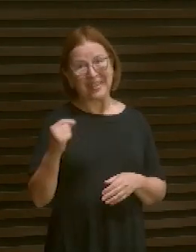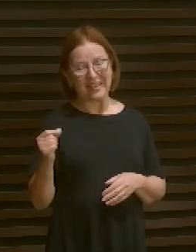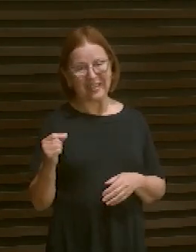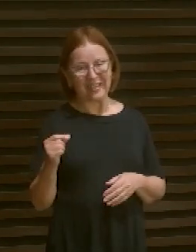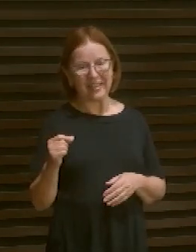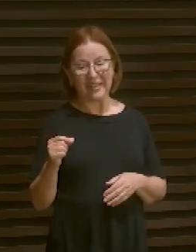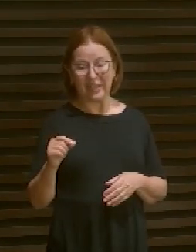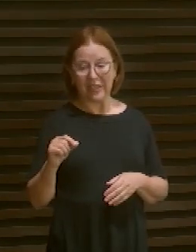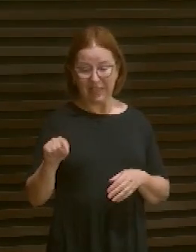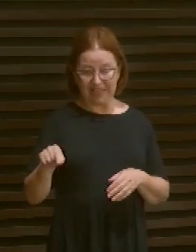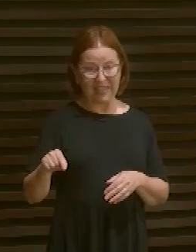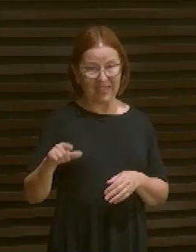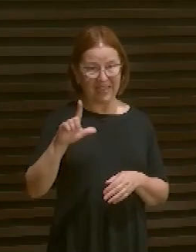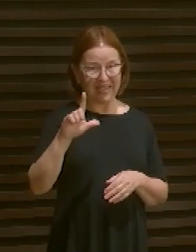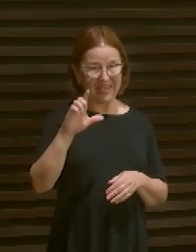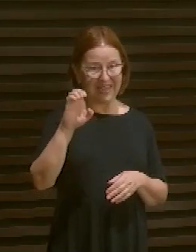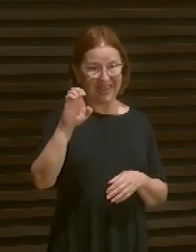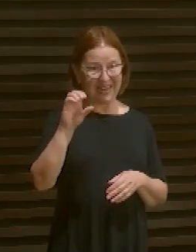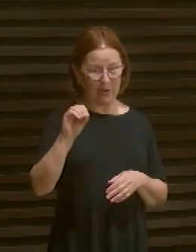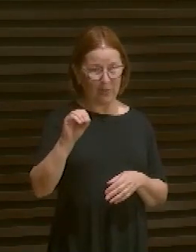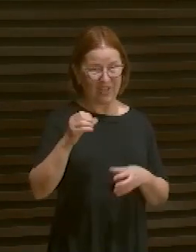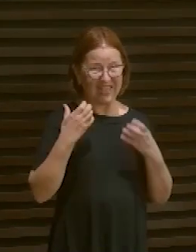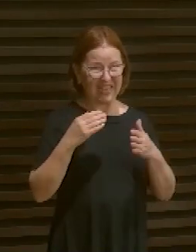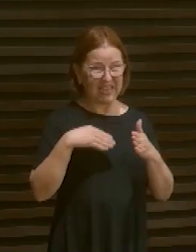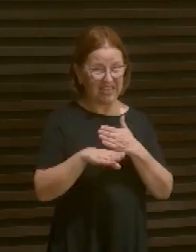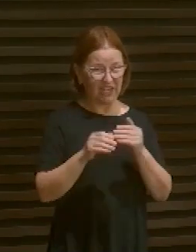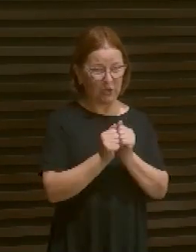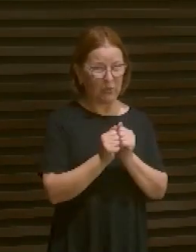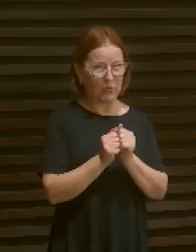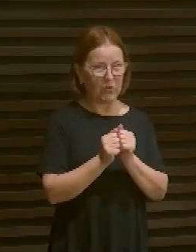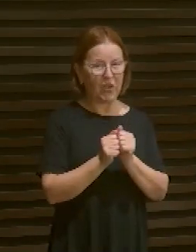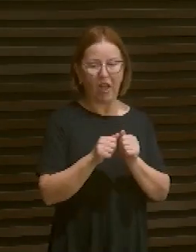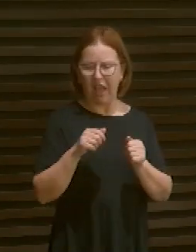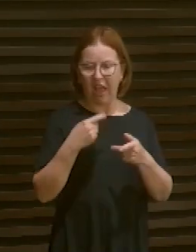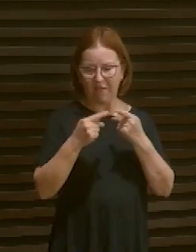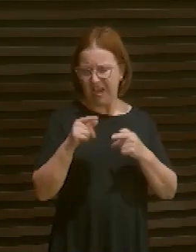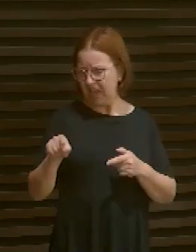ir conosco, e eu disse, você não pode que nós vamos para uma reunião.